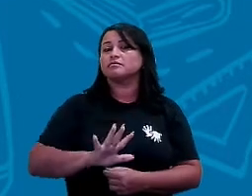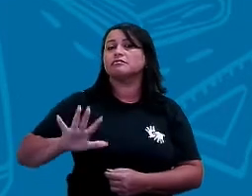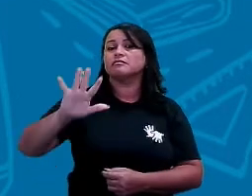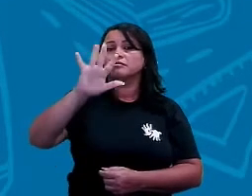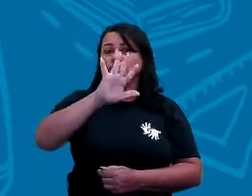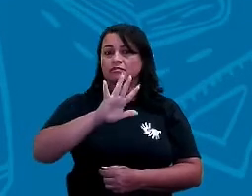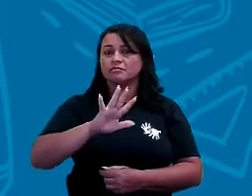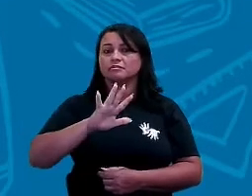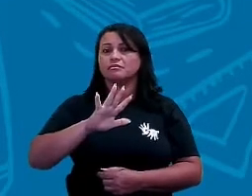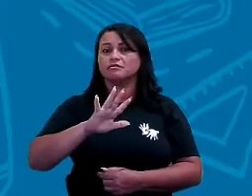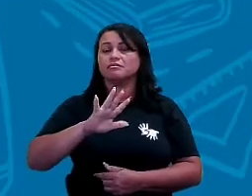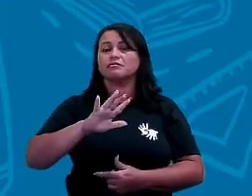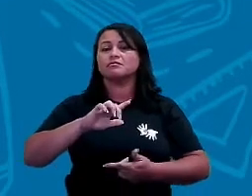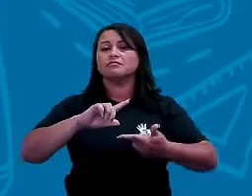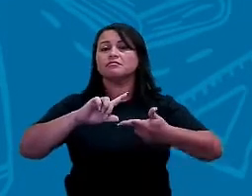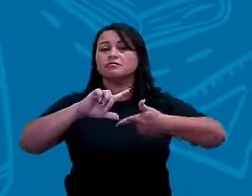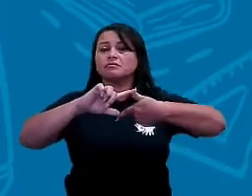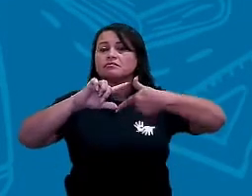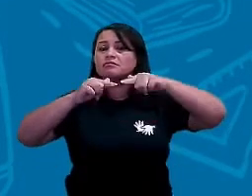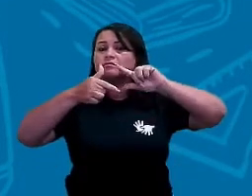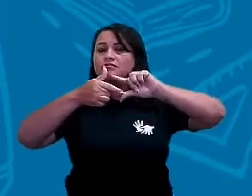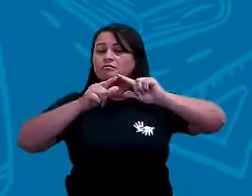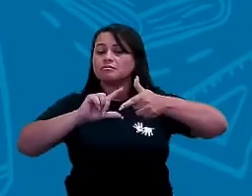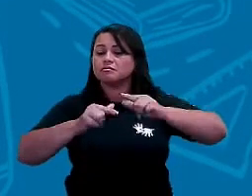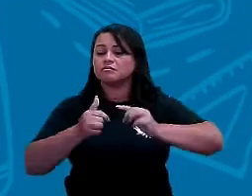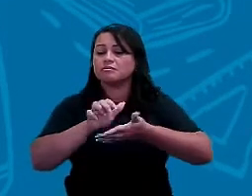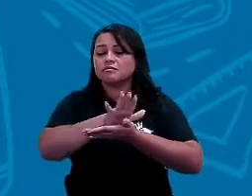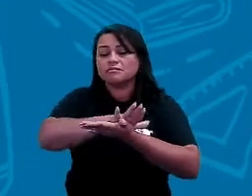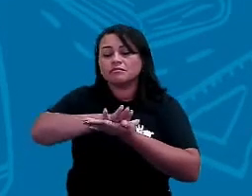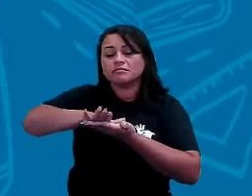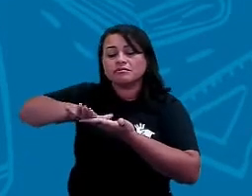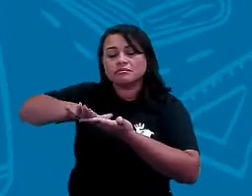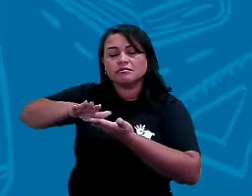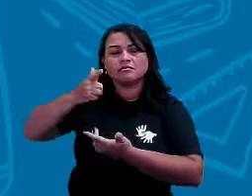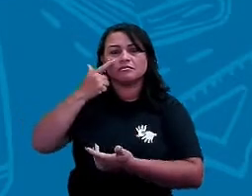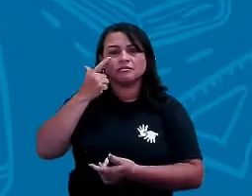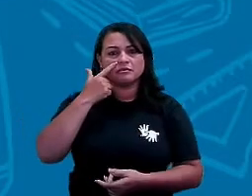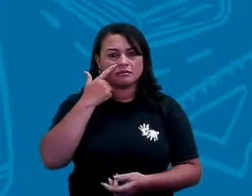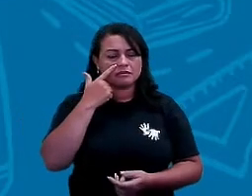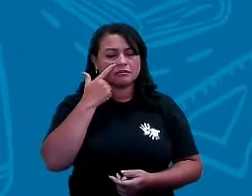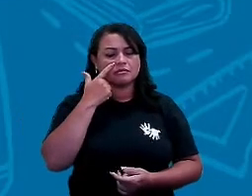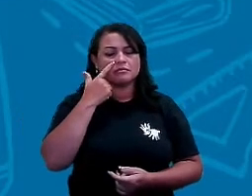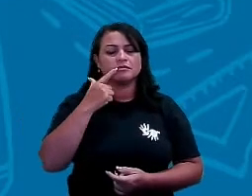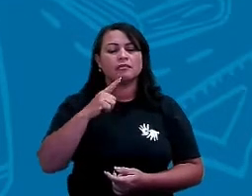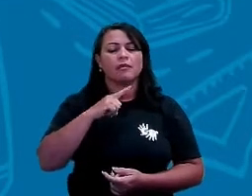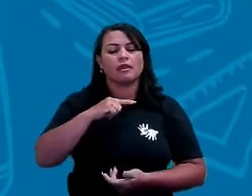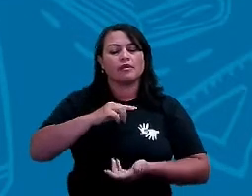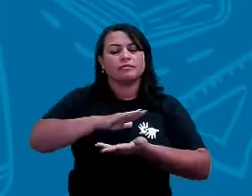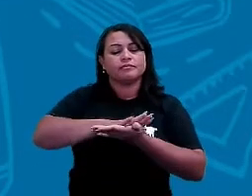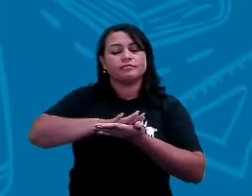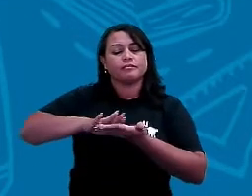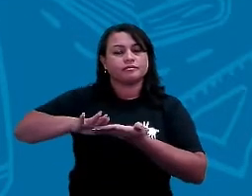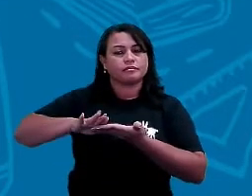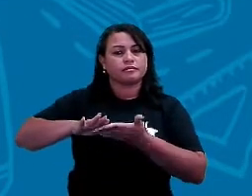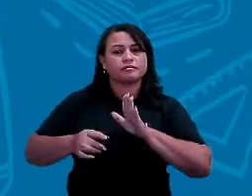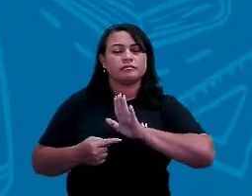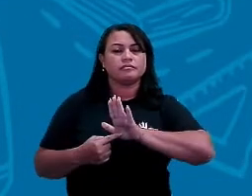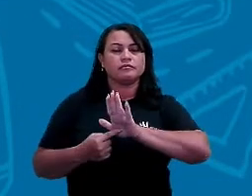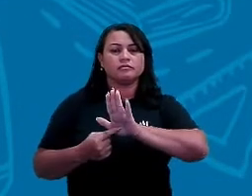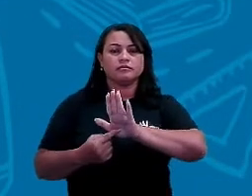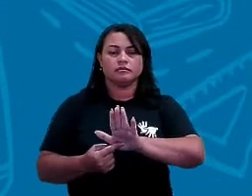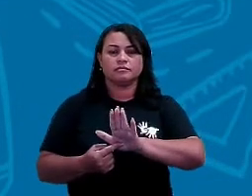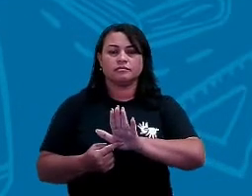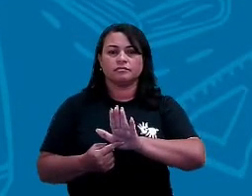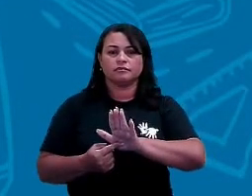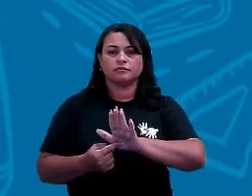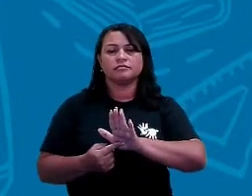geométricas planas, tá certo? Que é o tema da nossa aula. Bom, as formas planas são representadas a partir de um